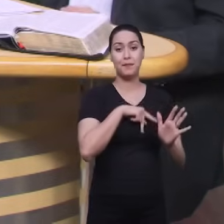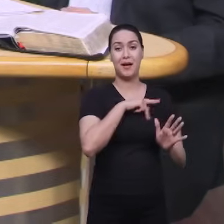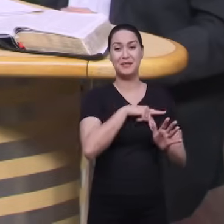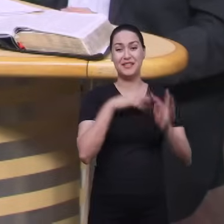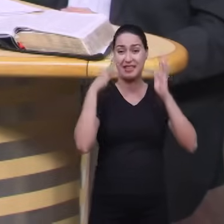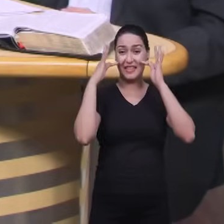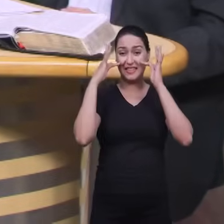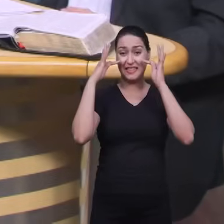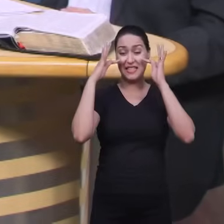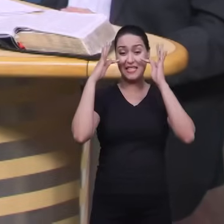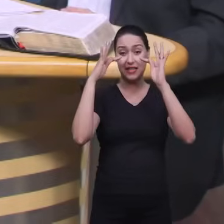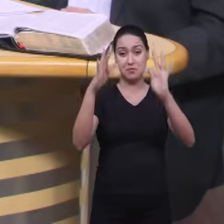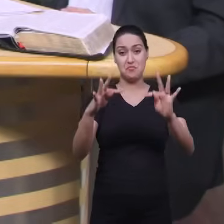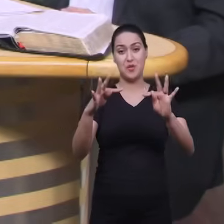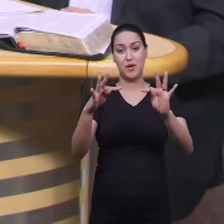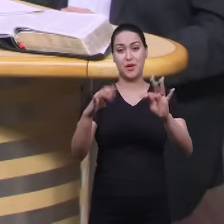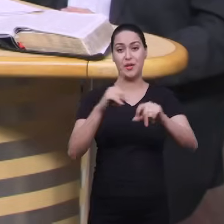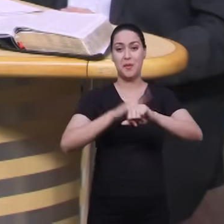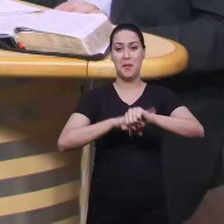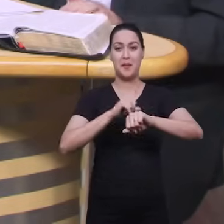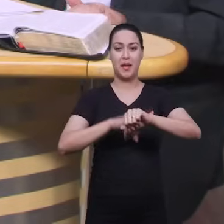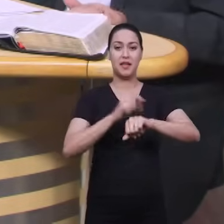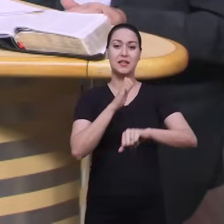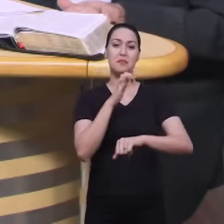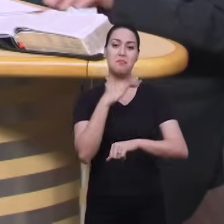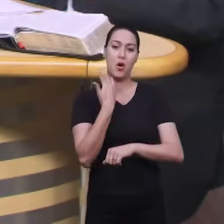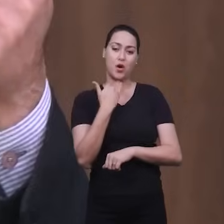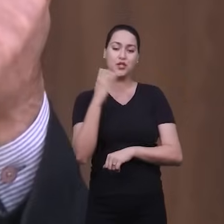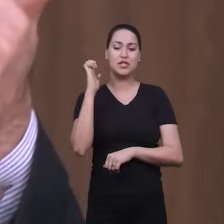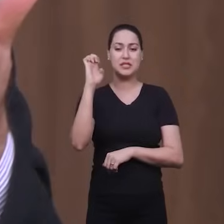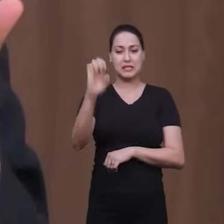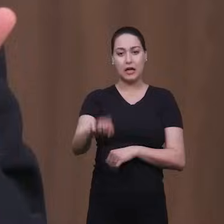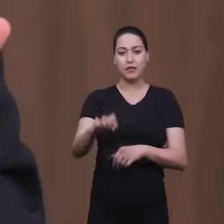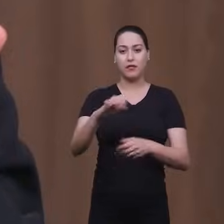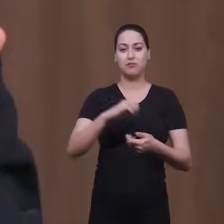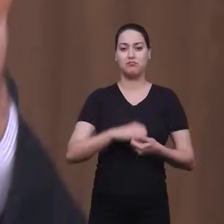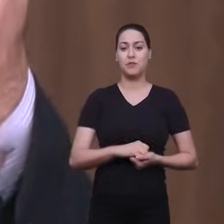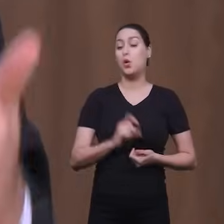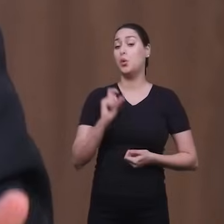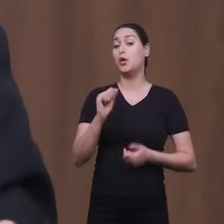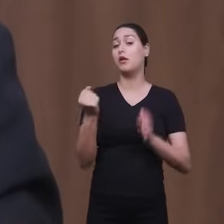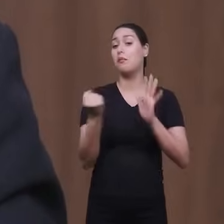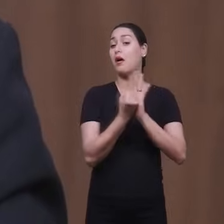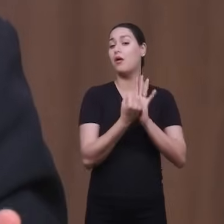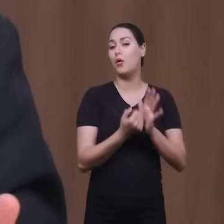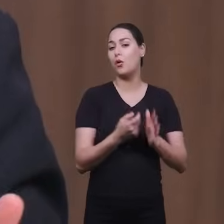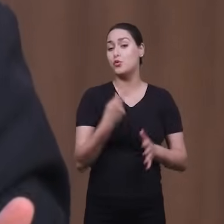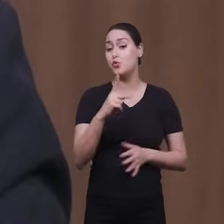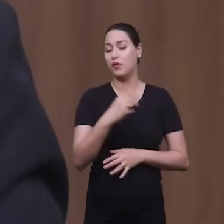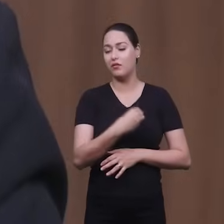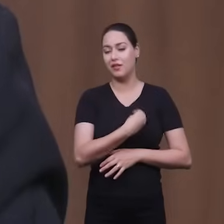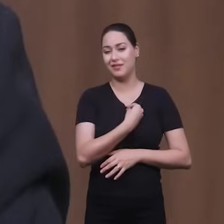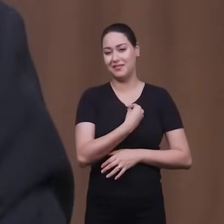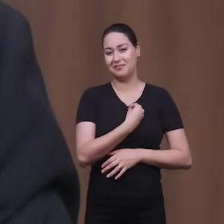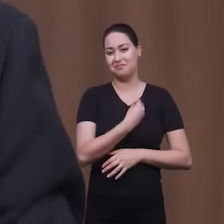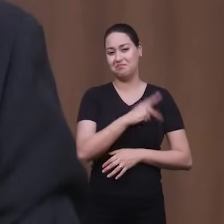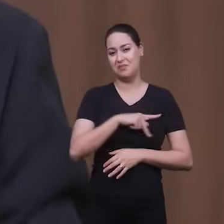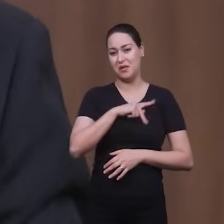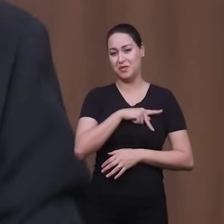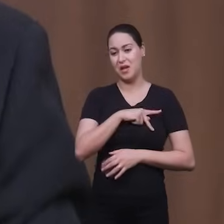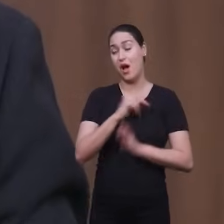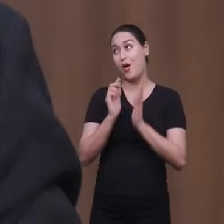é o consentir na morte aquele fato marcou o que que marcou Paulo o que que marcou sua vida